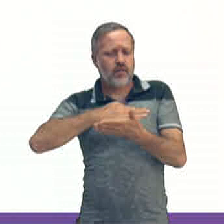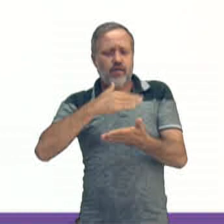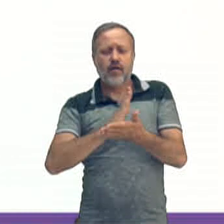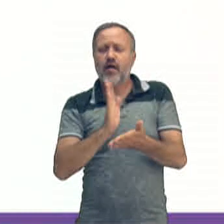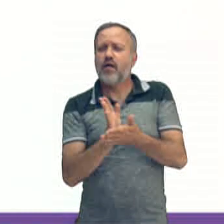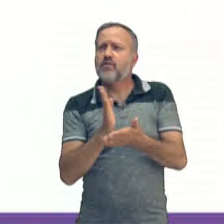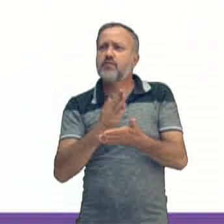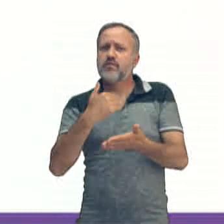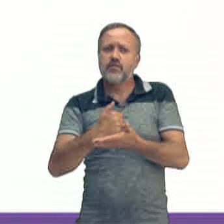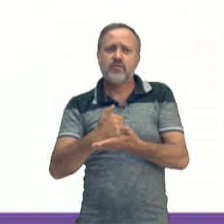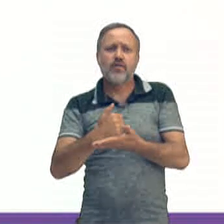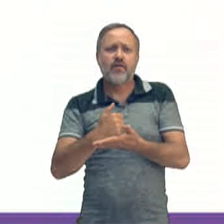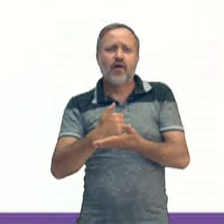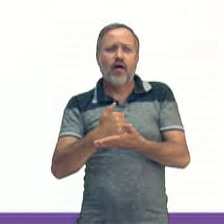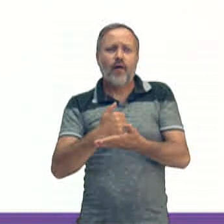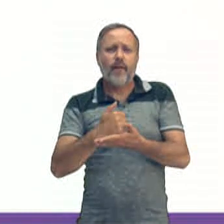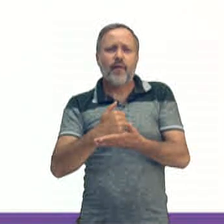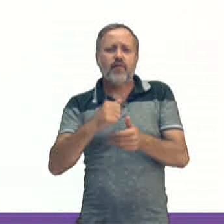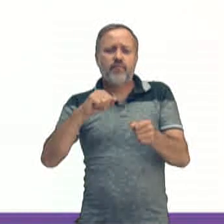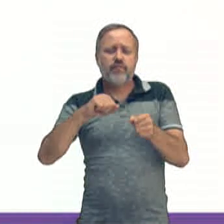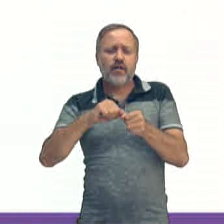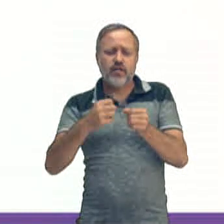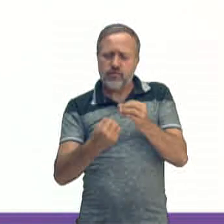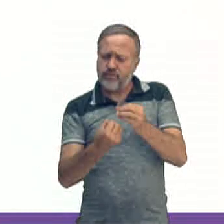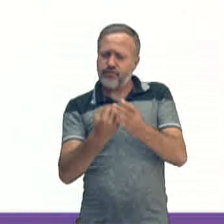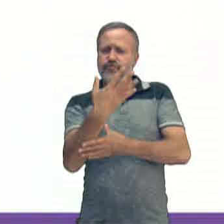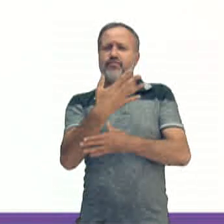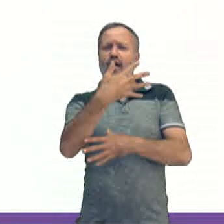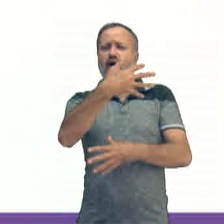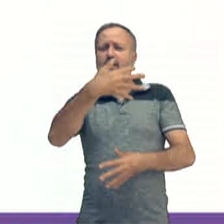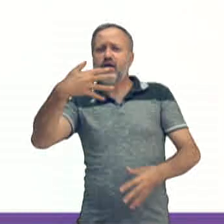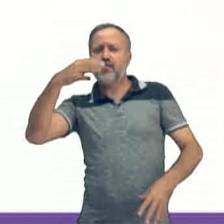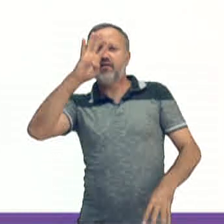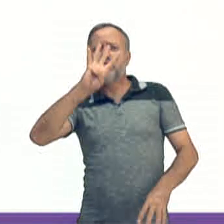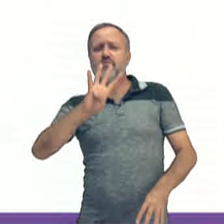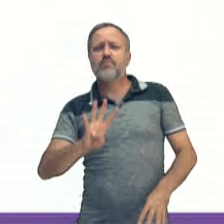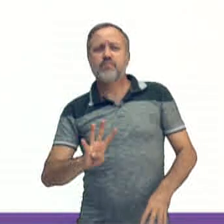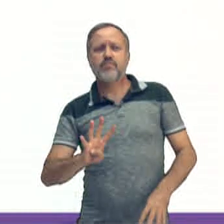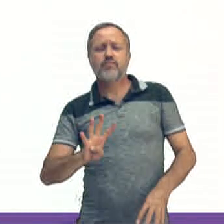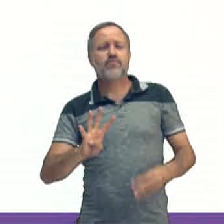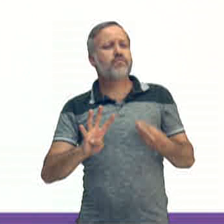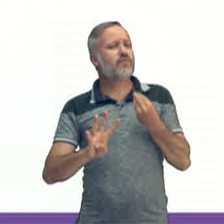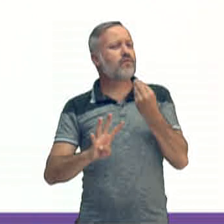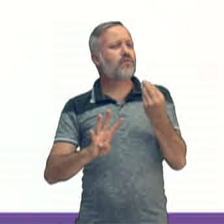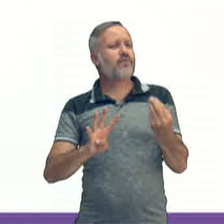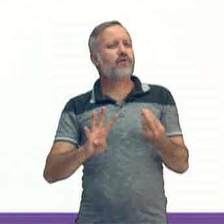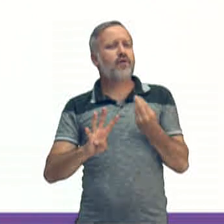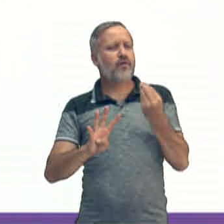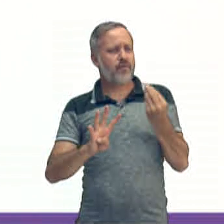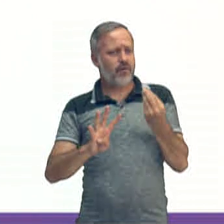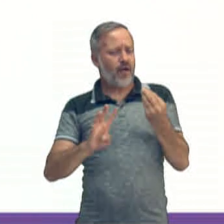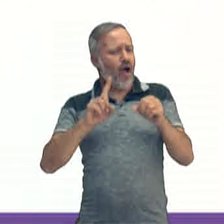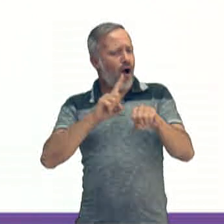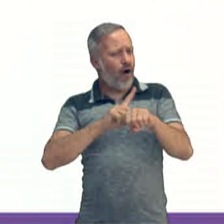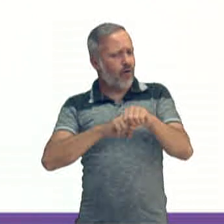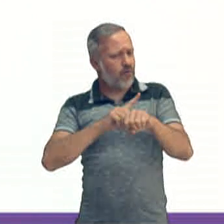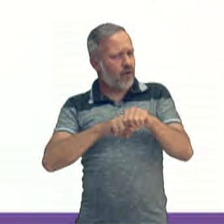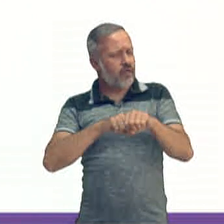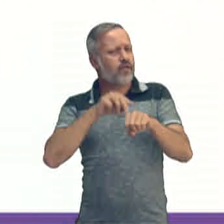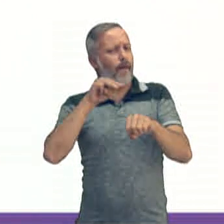calendário? Já pensou nisso? Quem é que teve essa ideia de fatiar o tempo em horas,